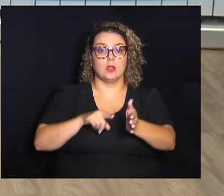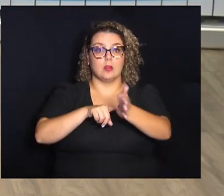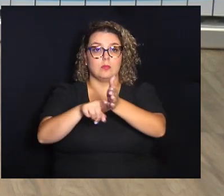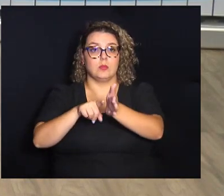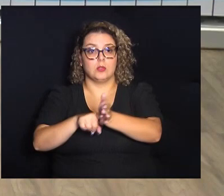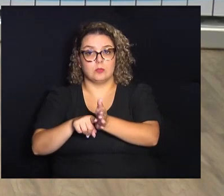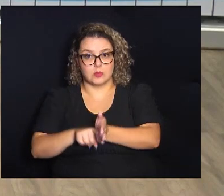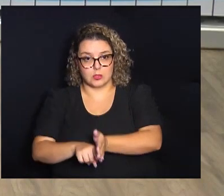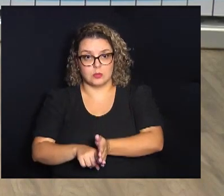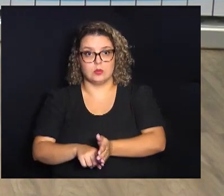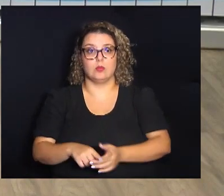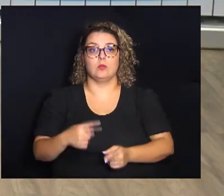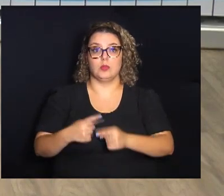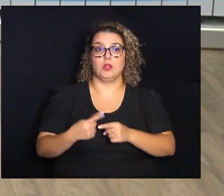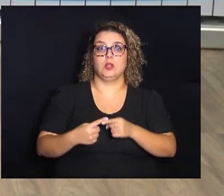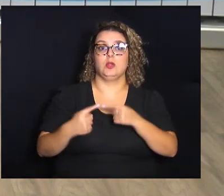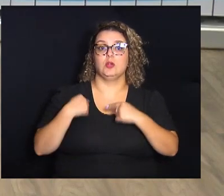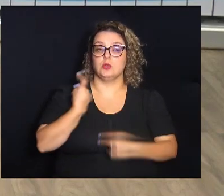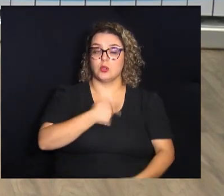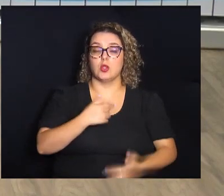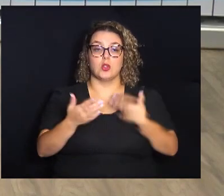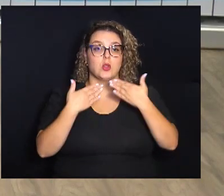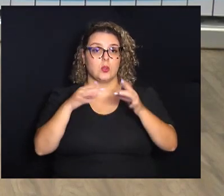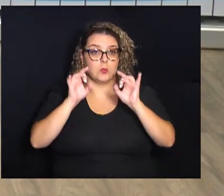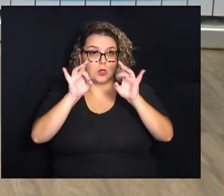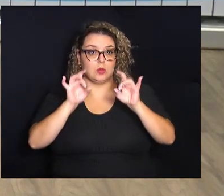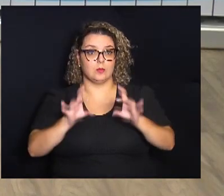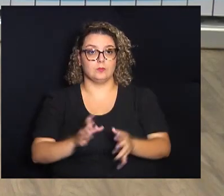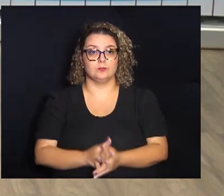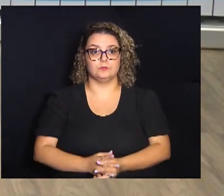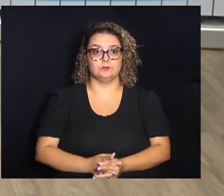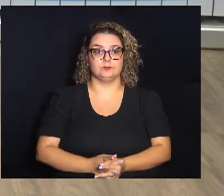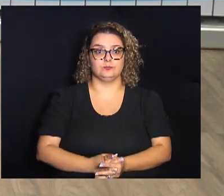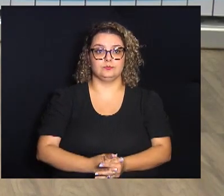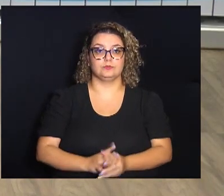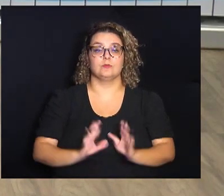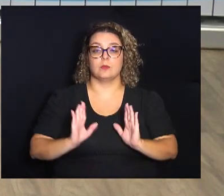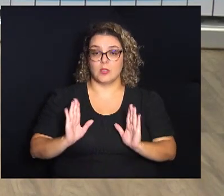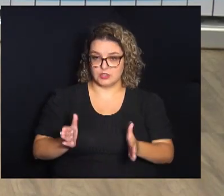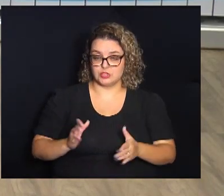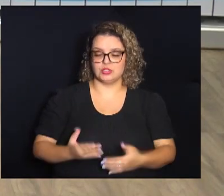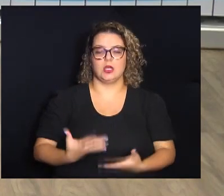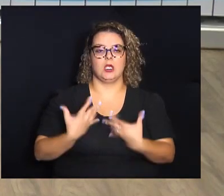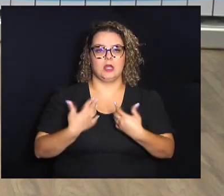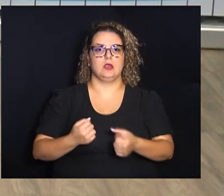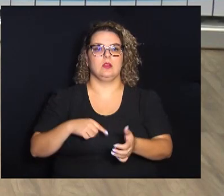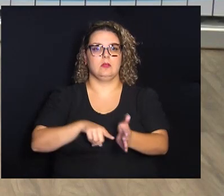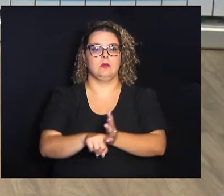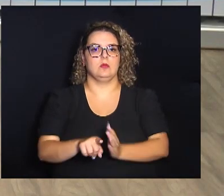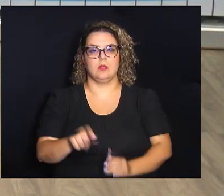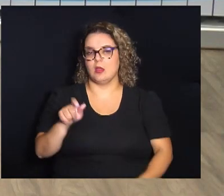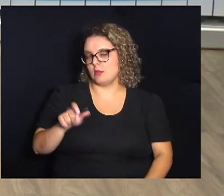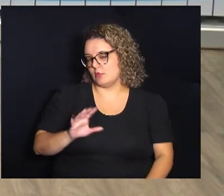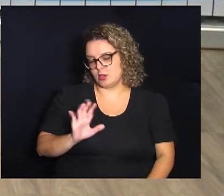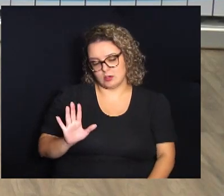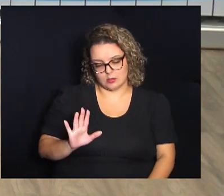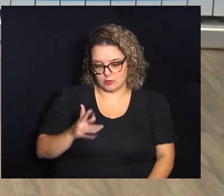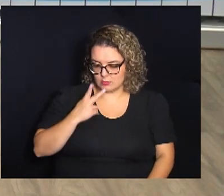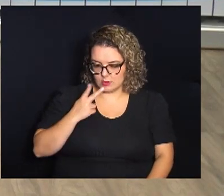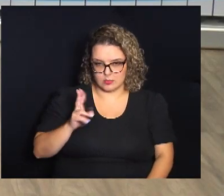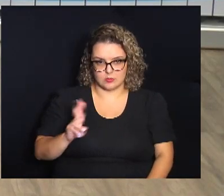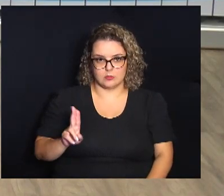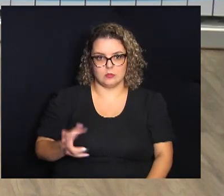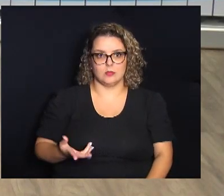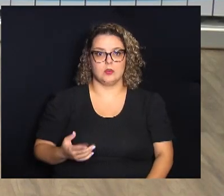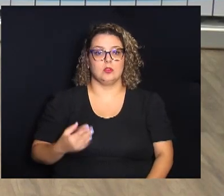sua pergunta, porque nós estamos conversando com um especialista. Eu já recebi uma pergunta aqui, Marcelo, a pessoa não se identificou e ela postou